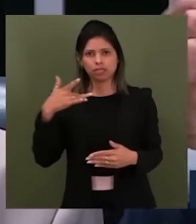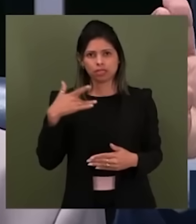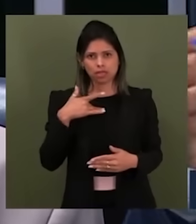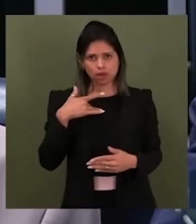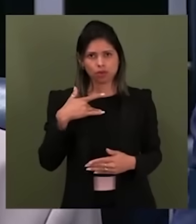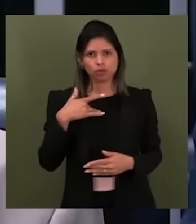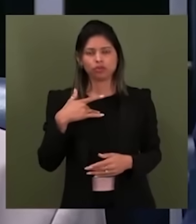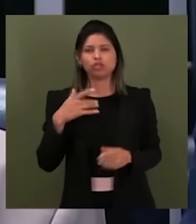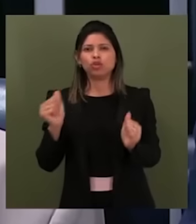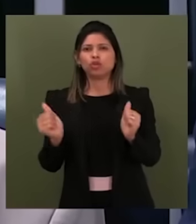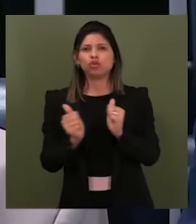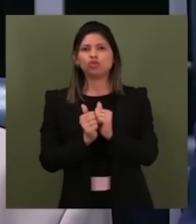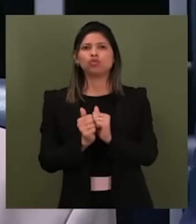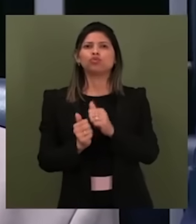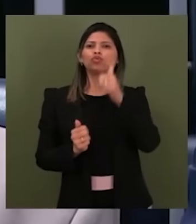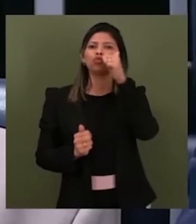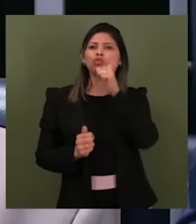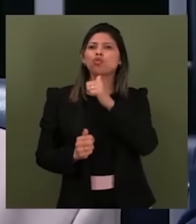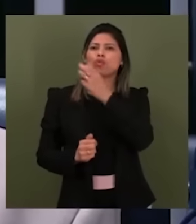através da ministra,